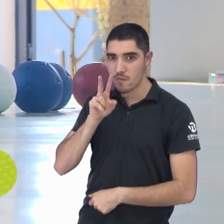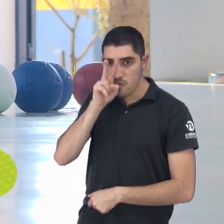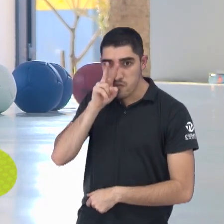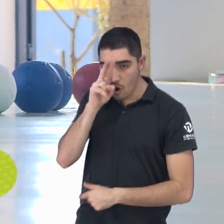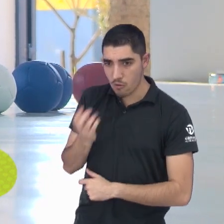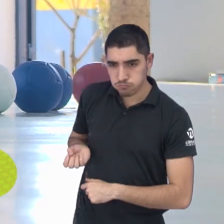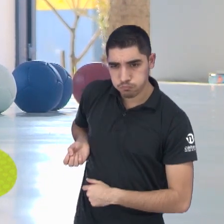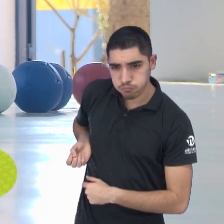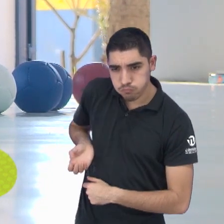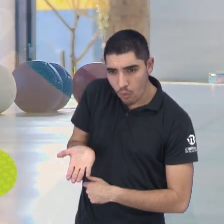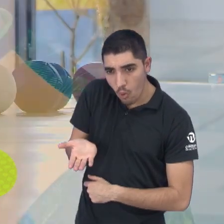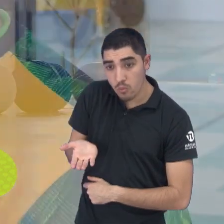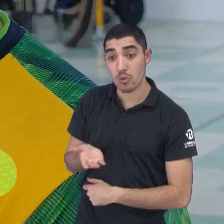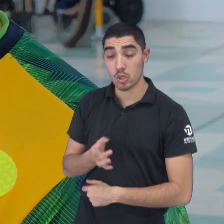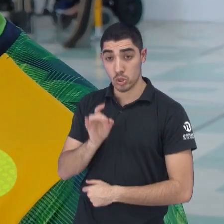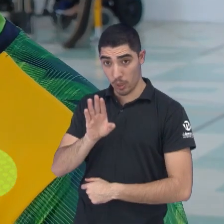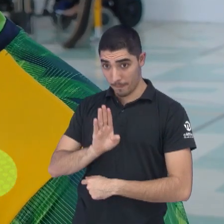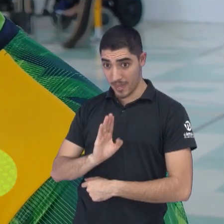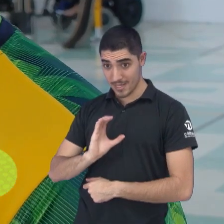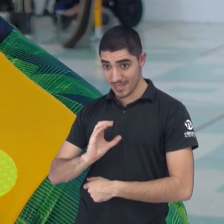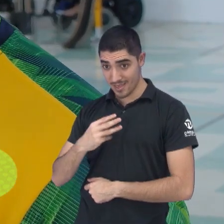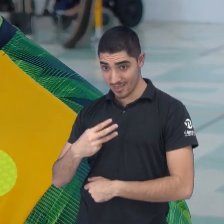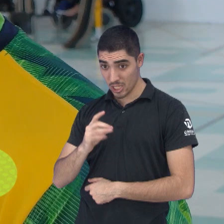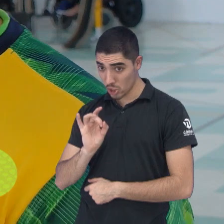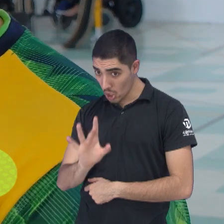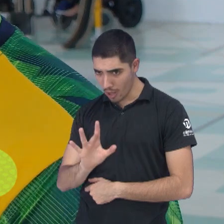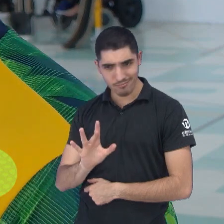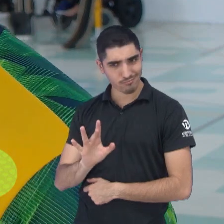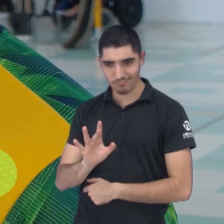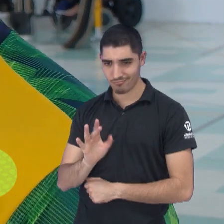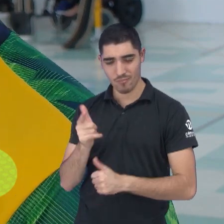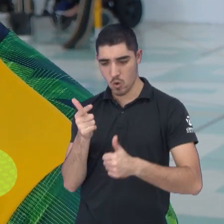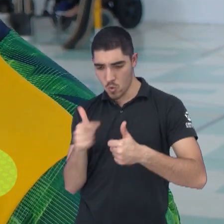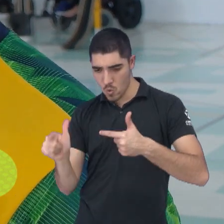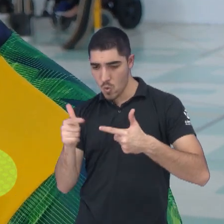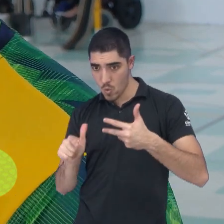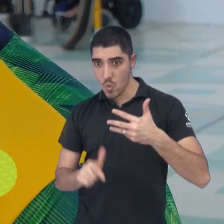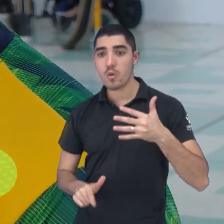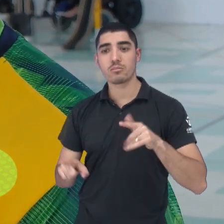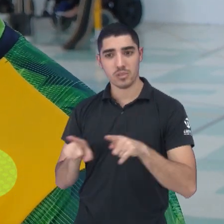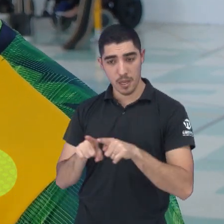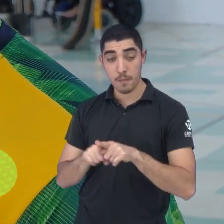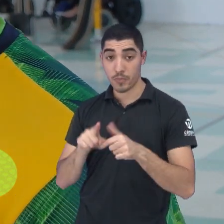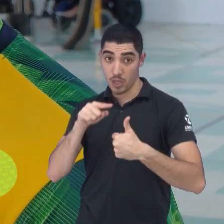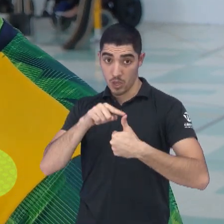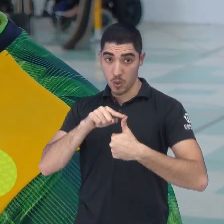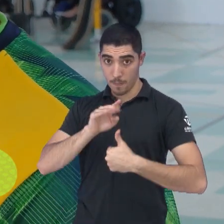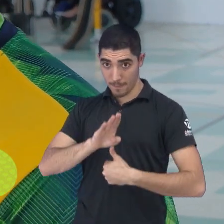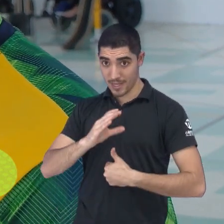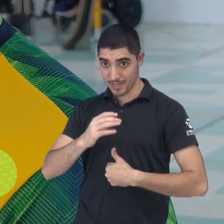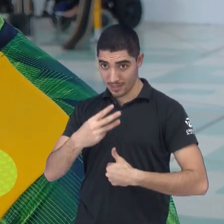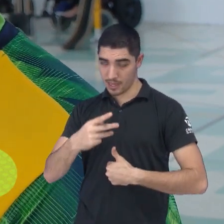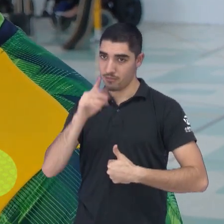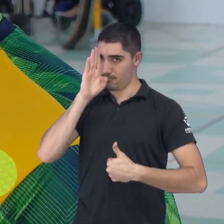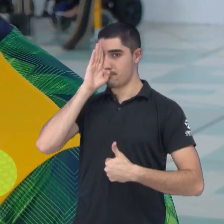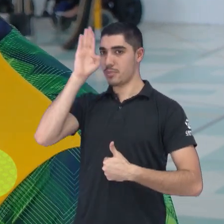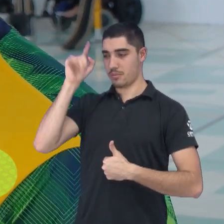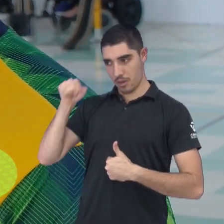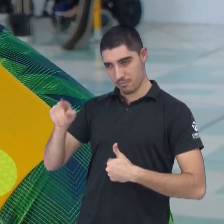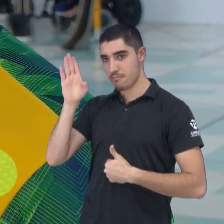só na classe BC3. Na classe BC3 os nossos atletas estão no grupo dos principais ali individualmente, o nosso